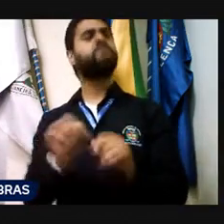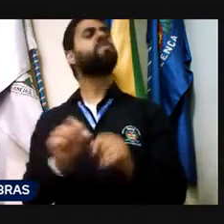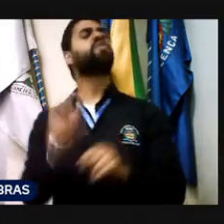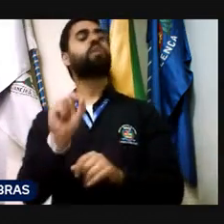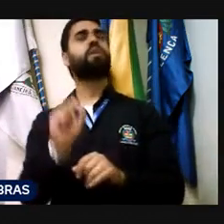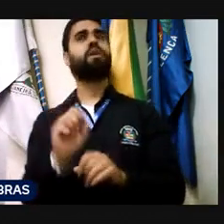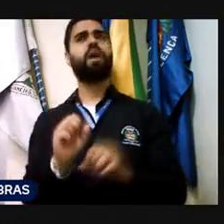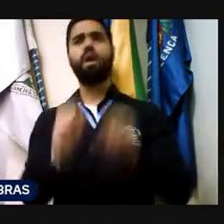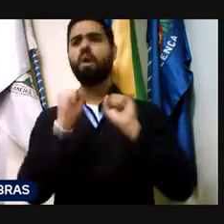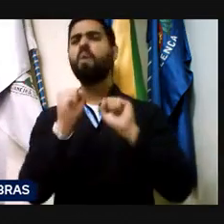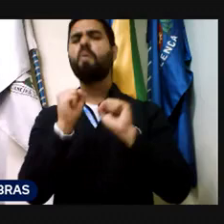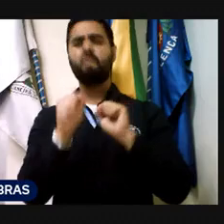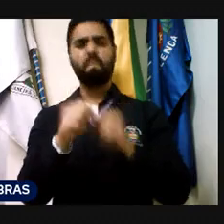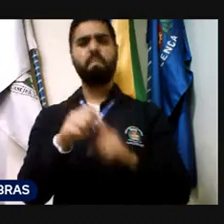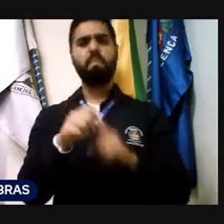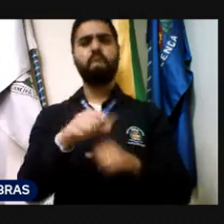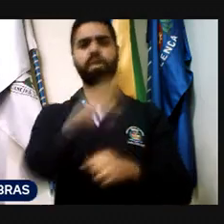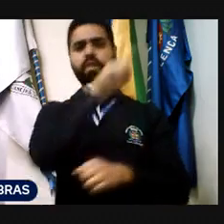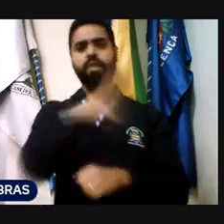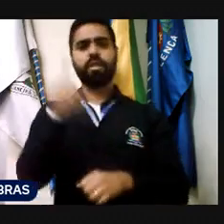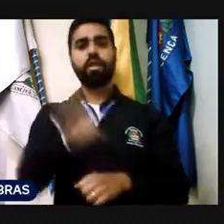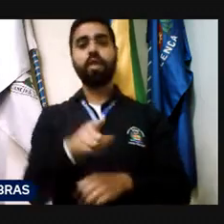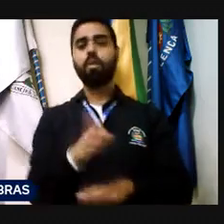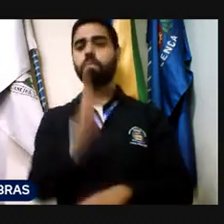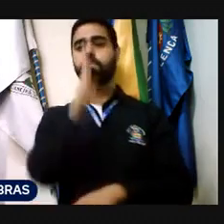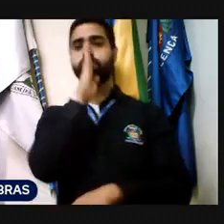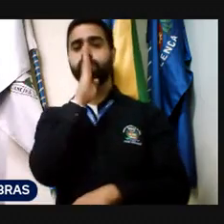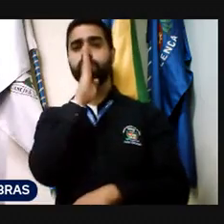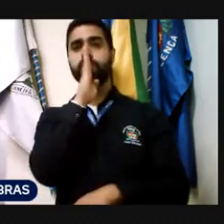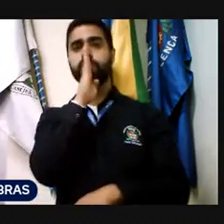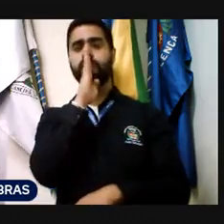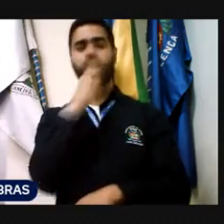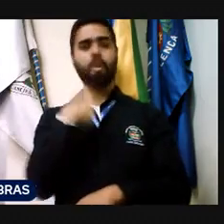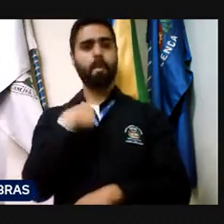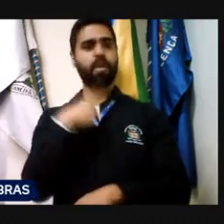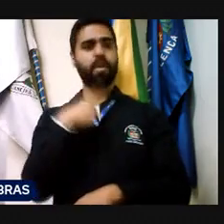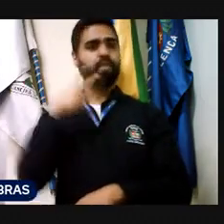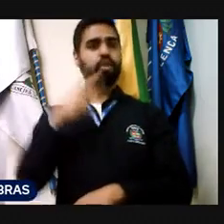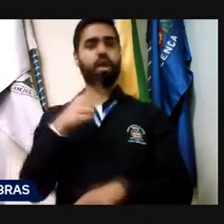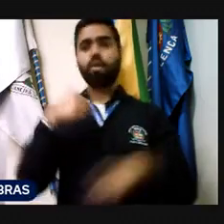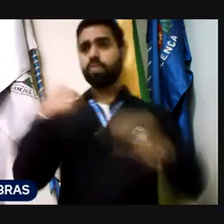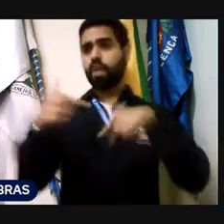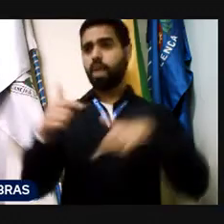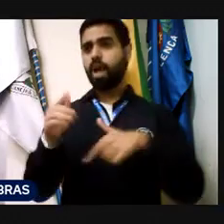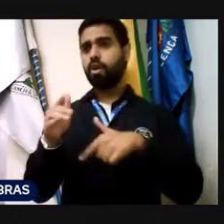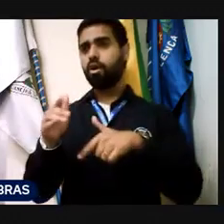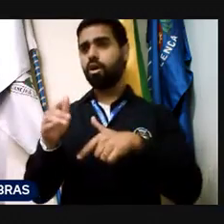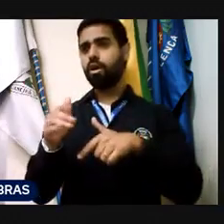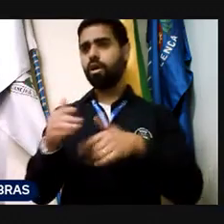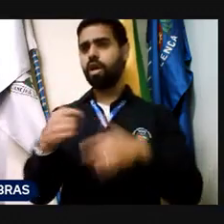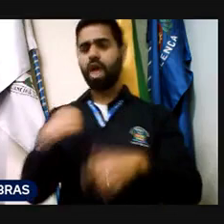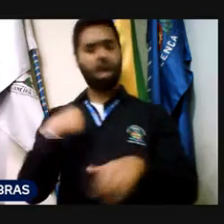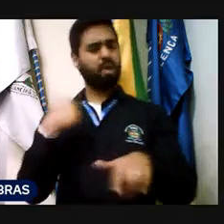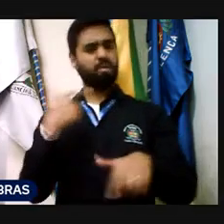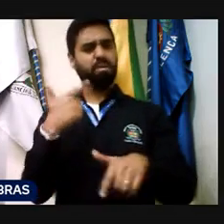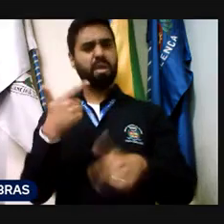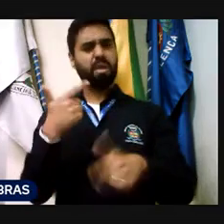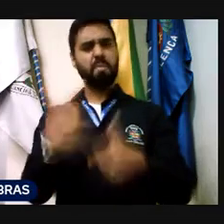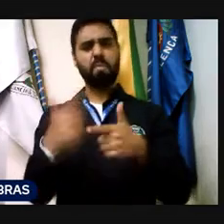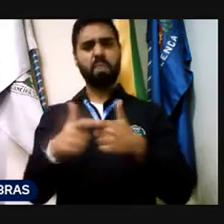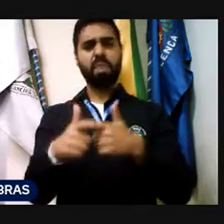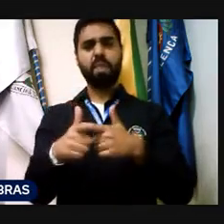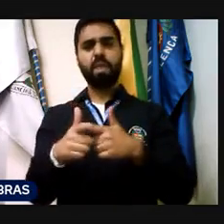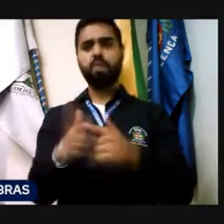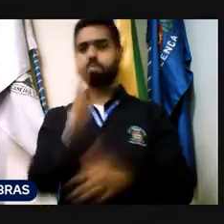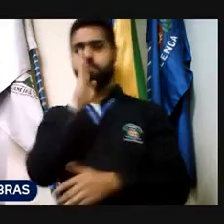Pode vetar à vontade, mas então cala a boca desse vereador com serviço. Eu não tenho problema. Cala minha boca com